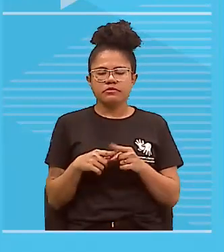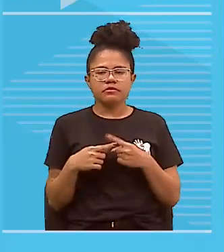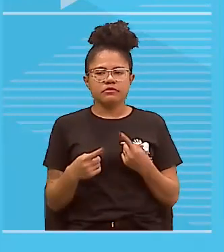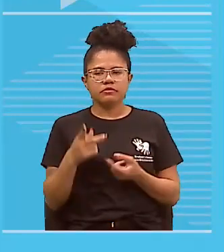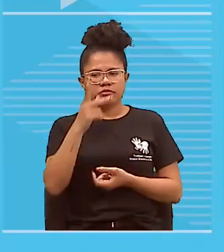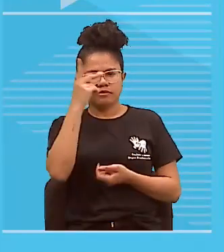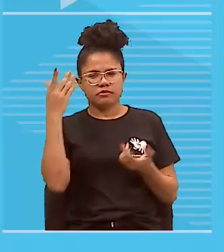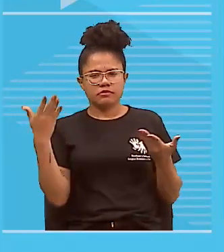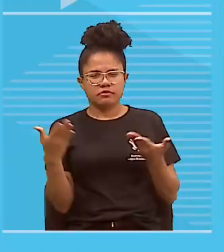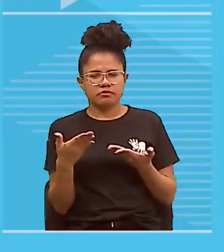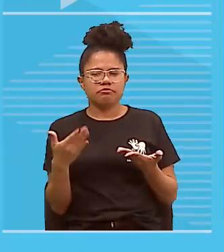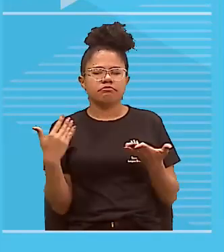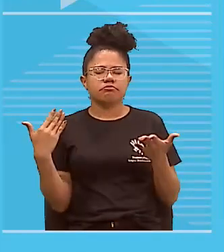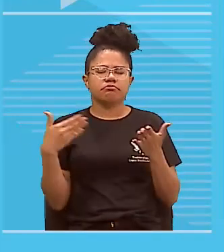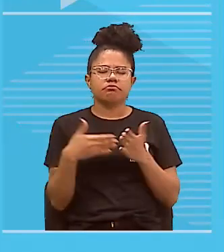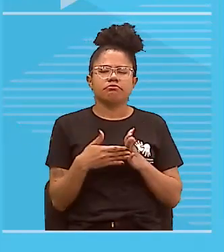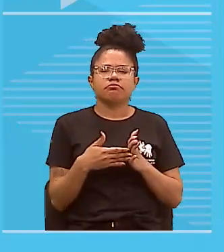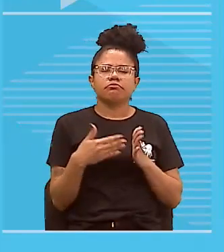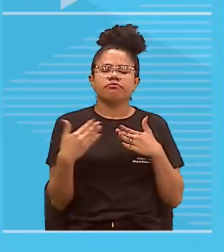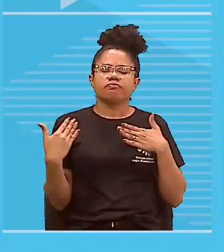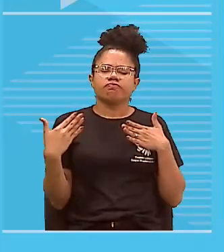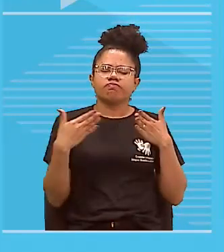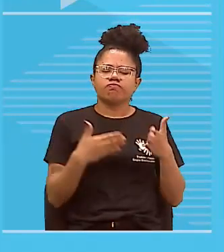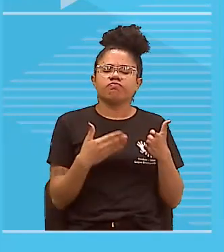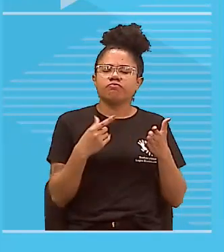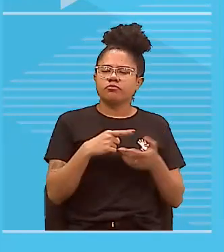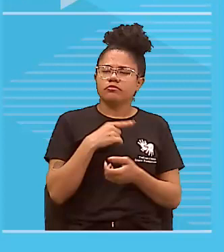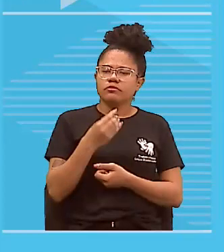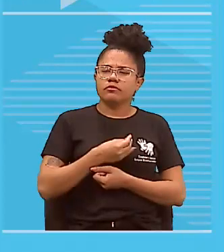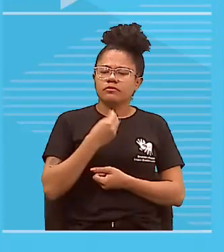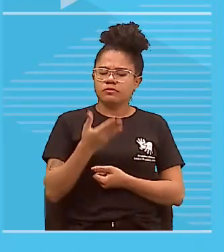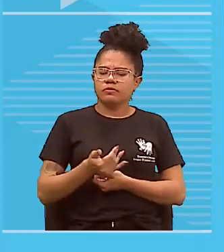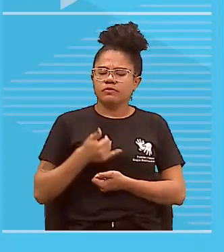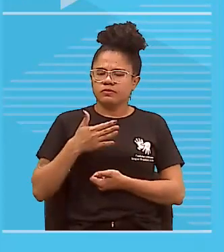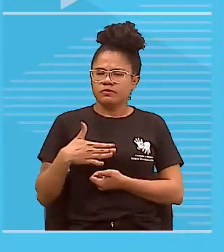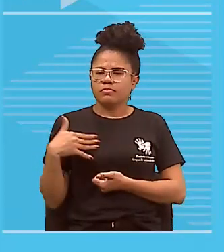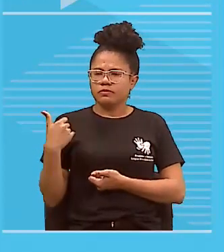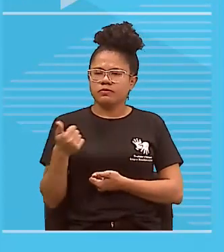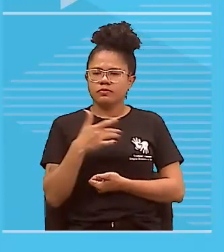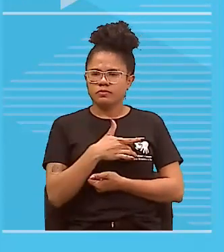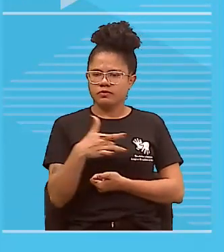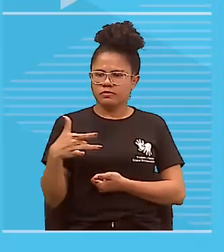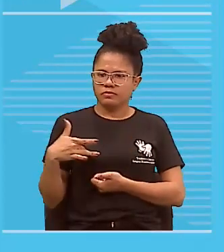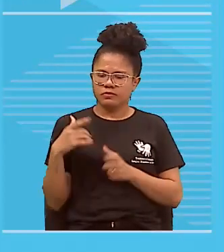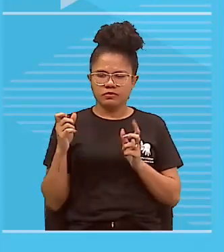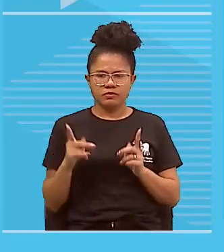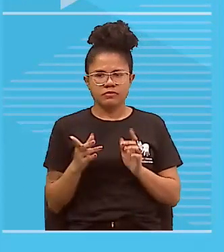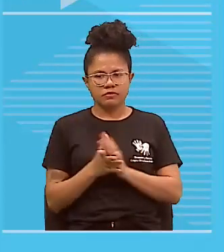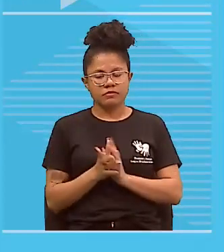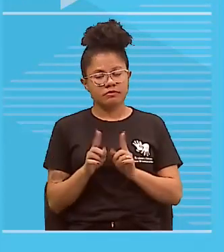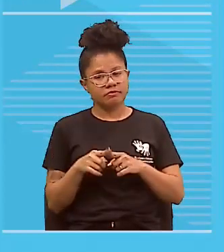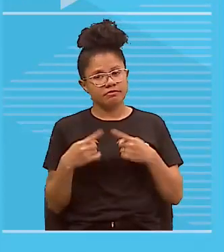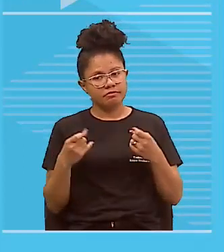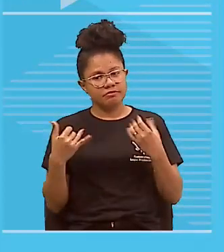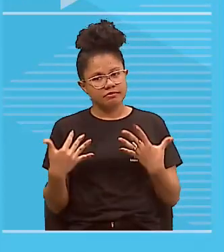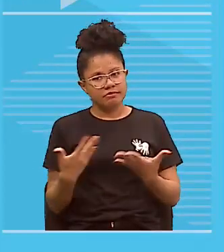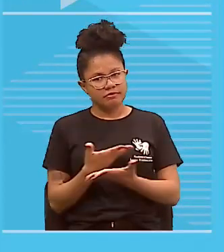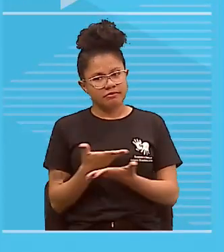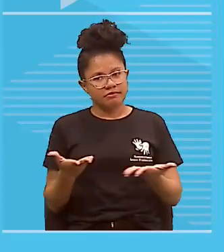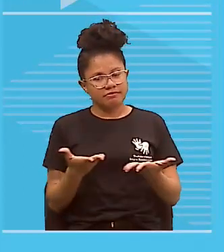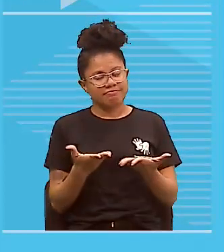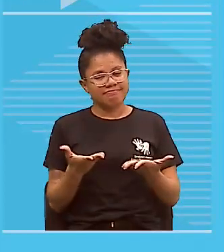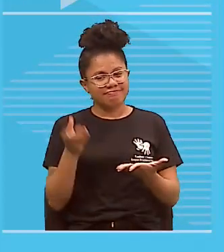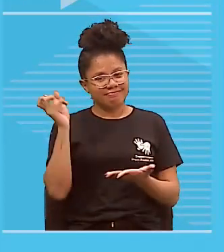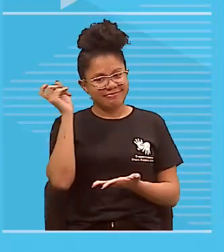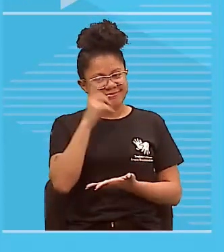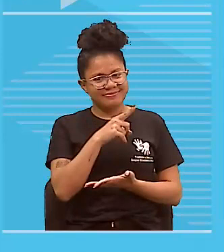vão valorizar a vida, vão mudar para melhor. Né? E aí, tenho mais notícias. Tenho